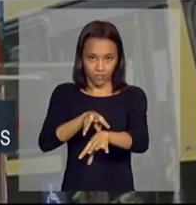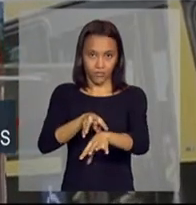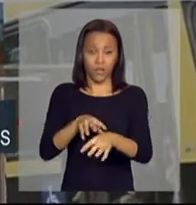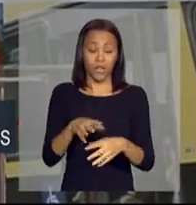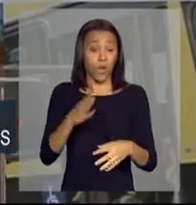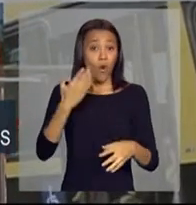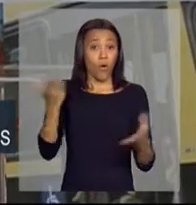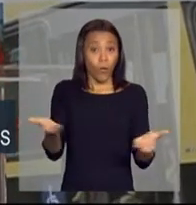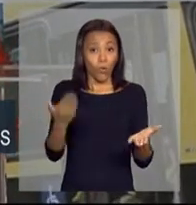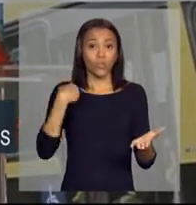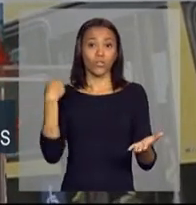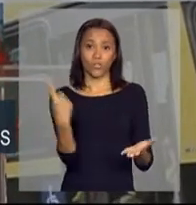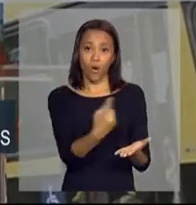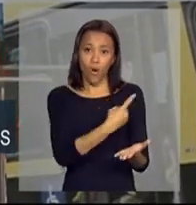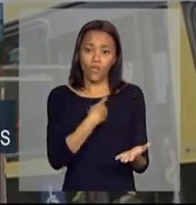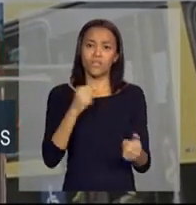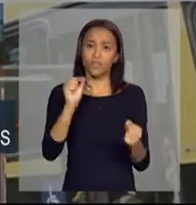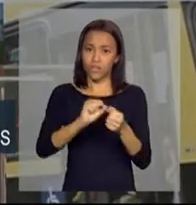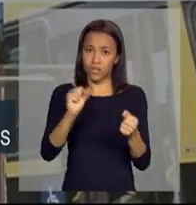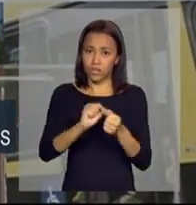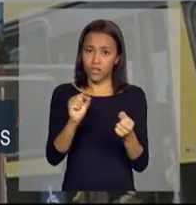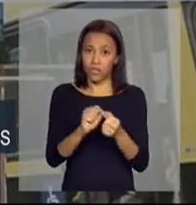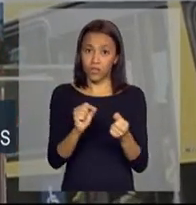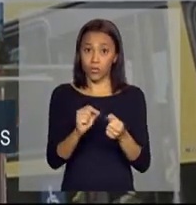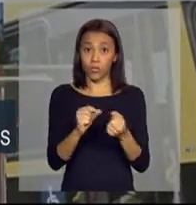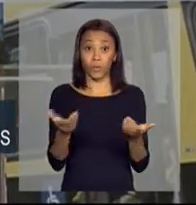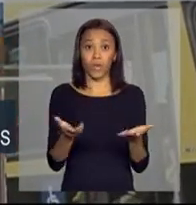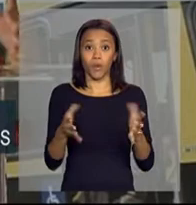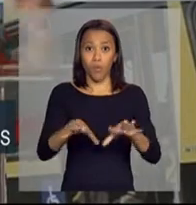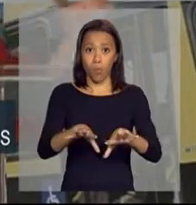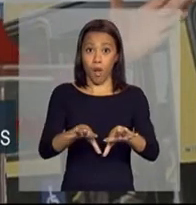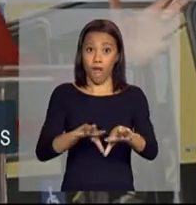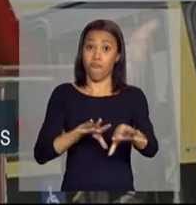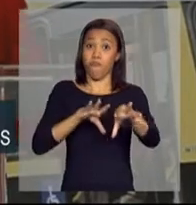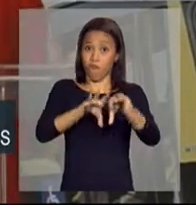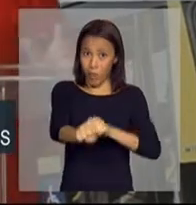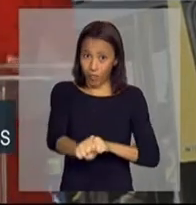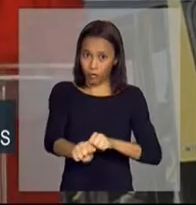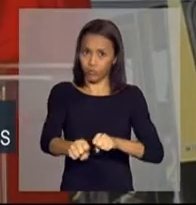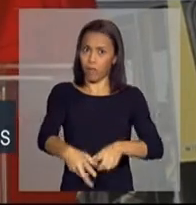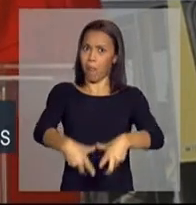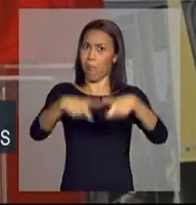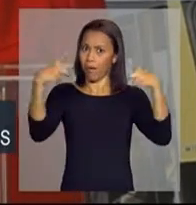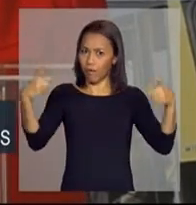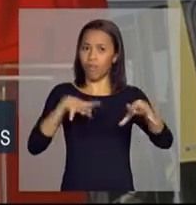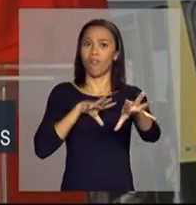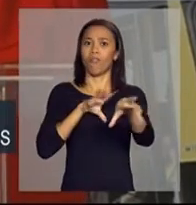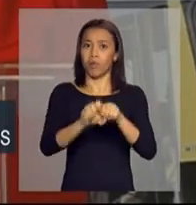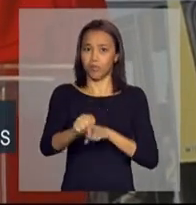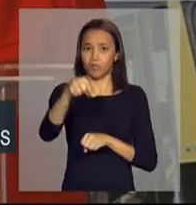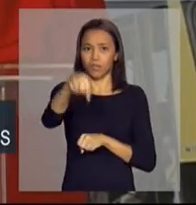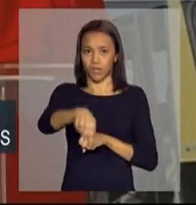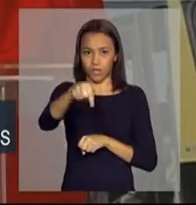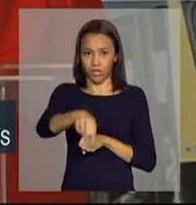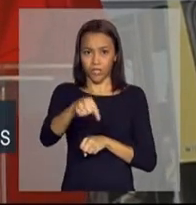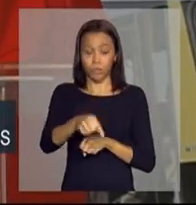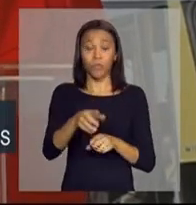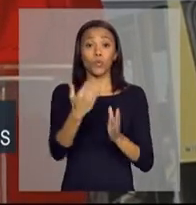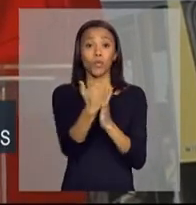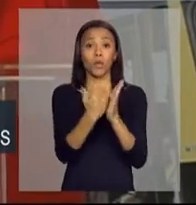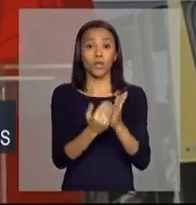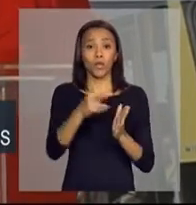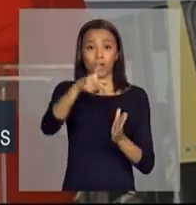nós fizemos o ato de formatura, o maior ato de formatura do Pronatec.